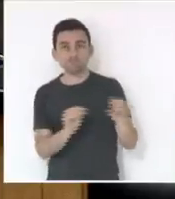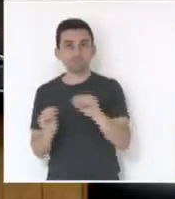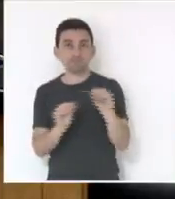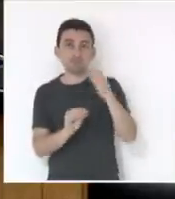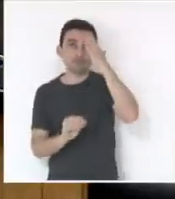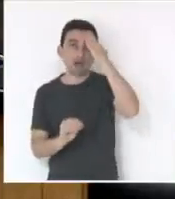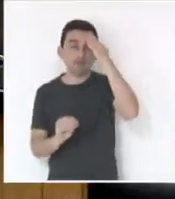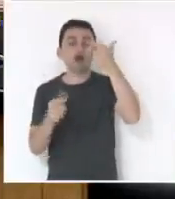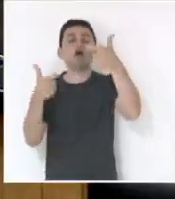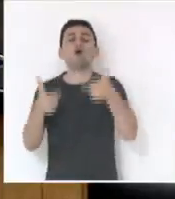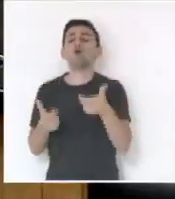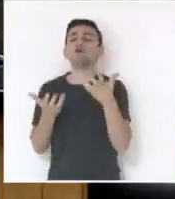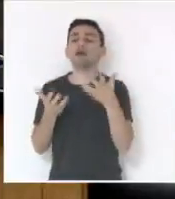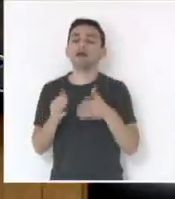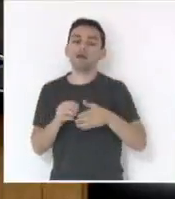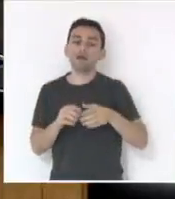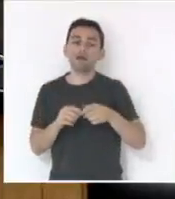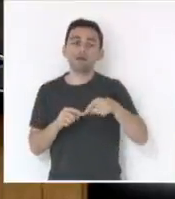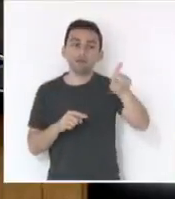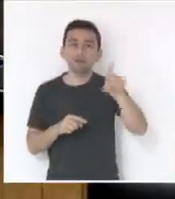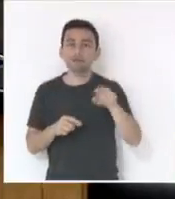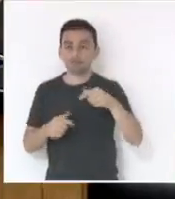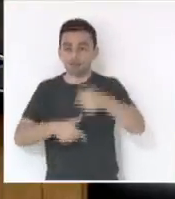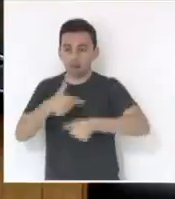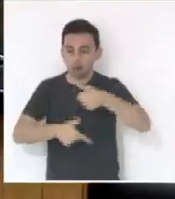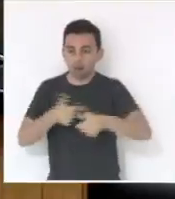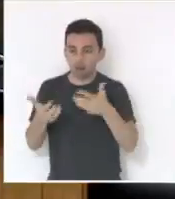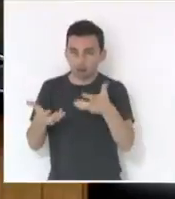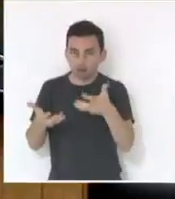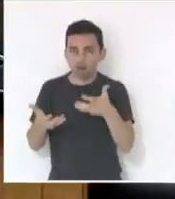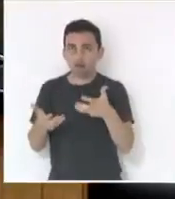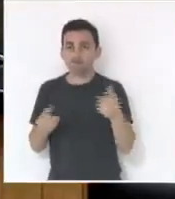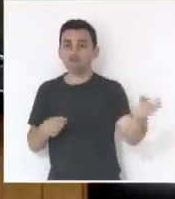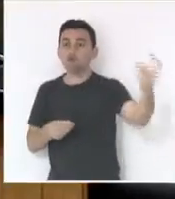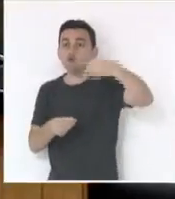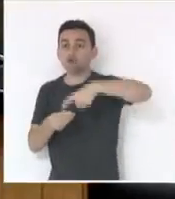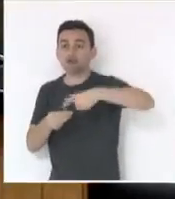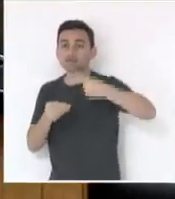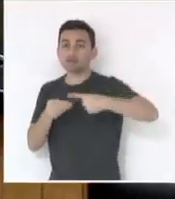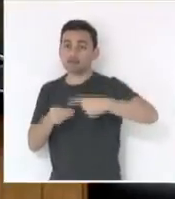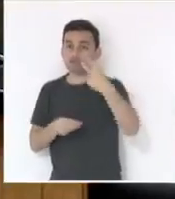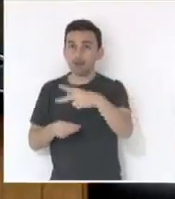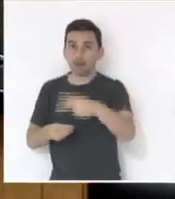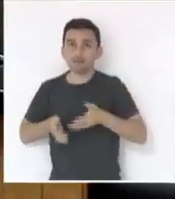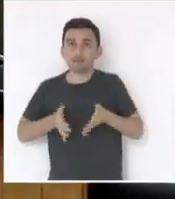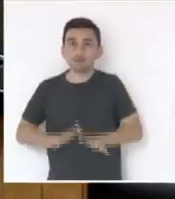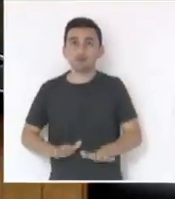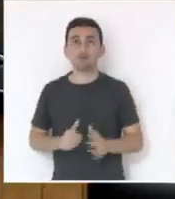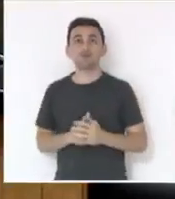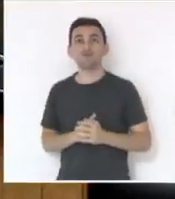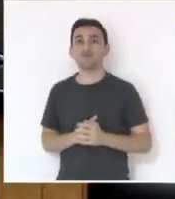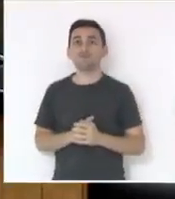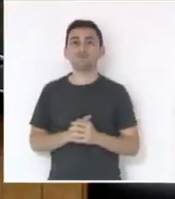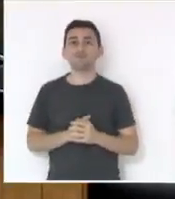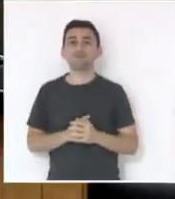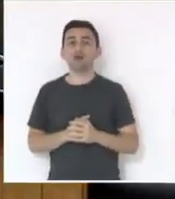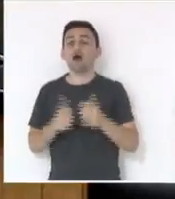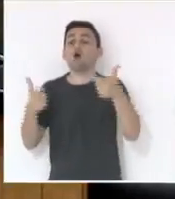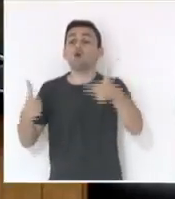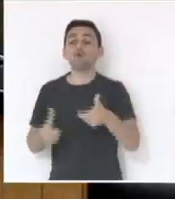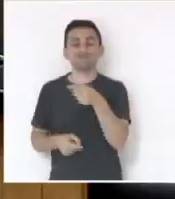pessoas querem ir, se querem trabalhar, se querem voltar para o seu município de origem, se onde querem ir. E